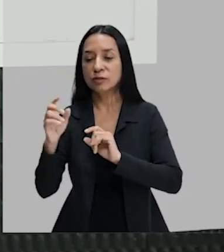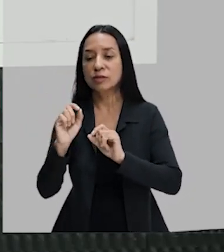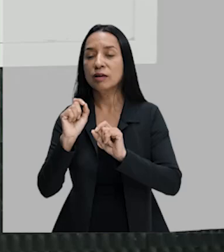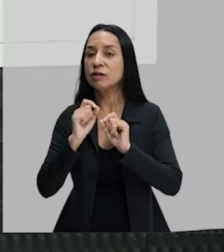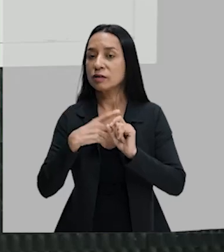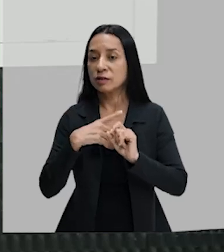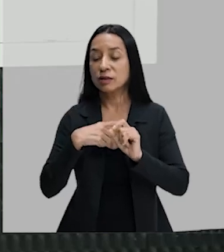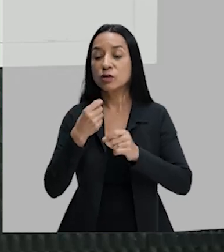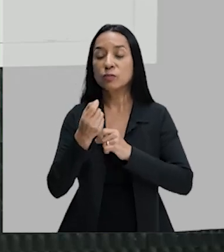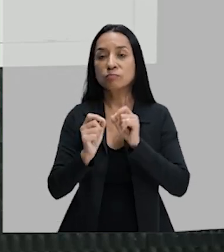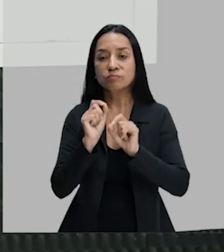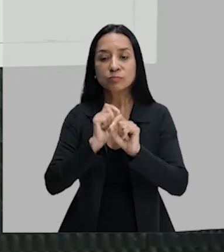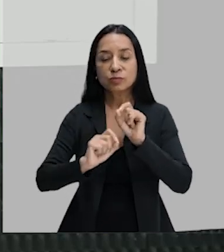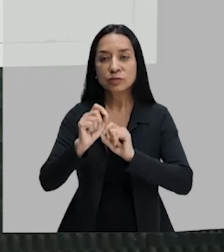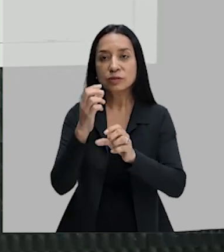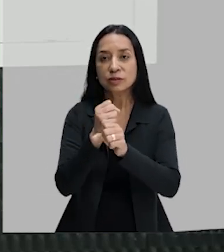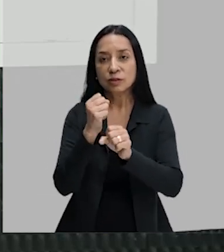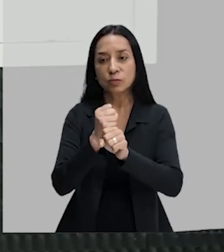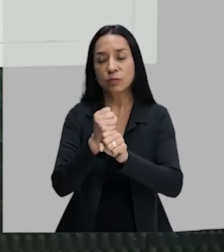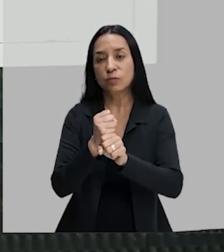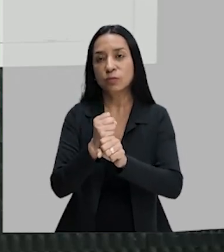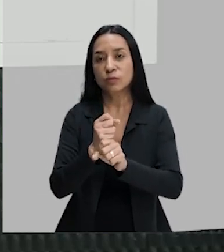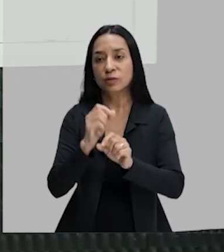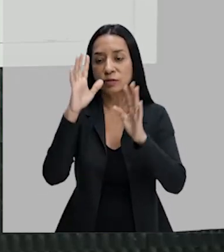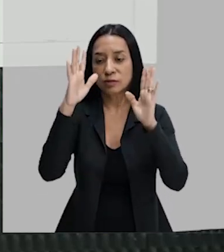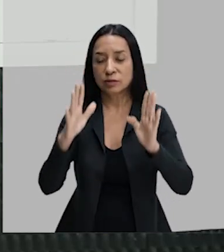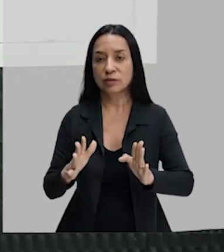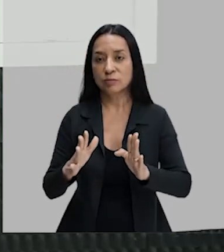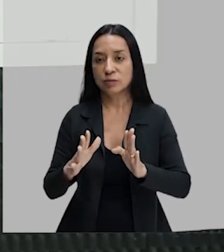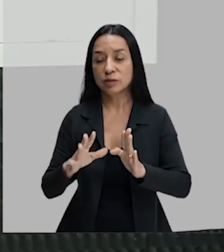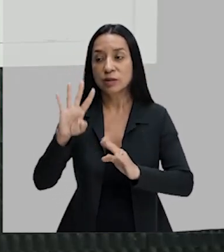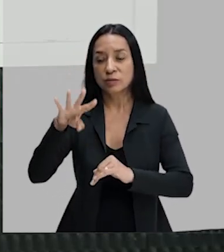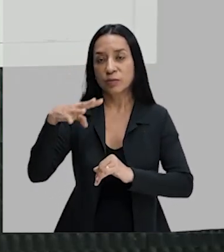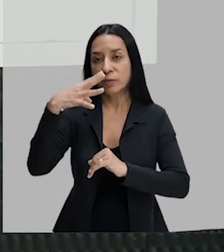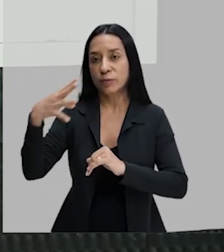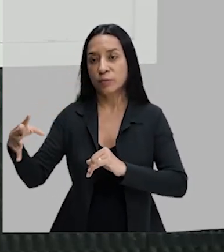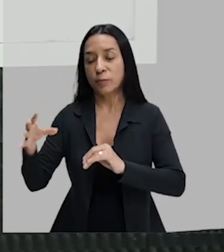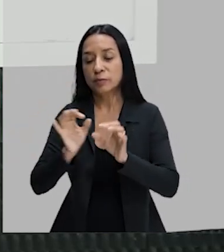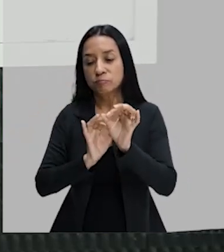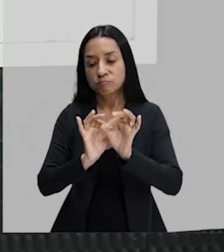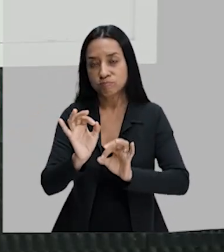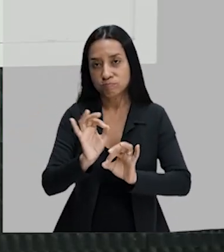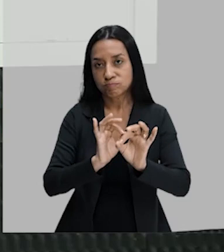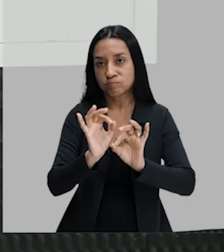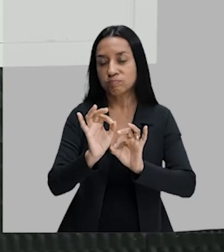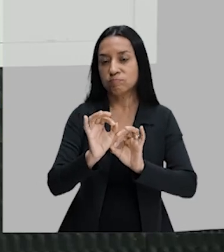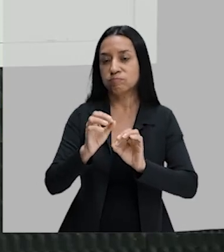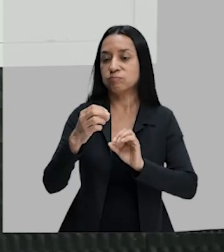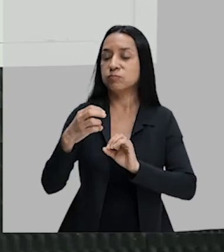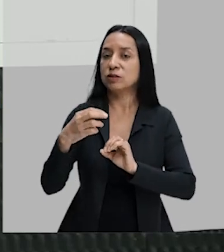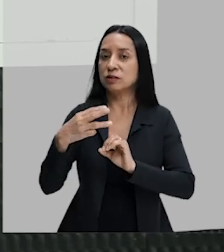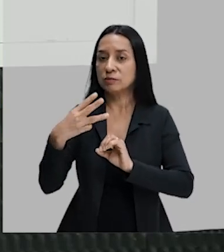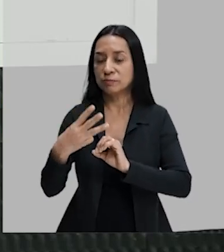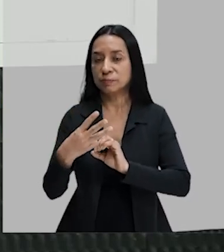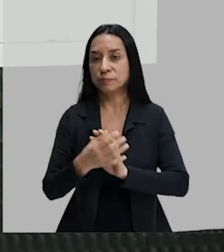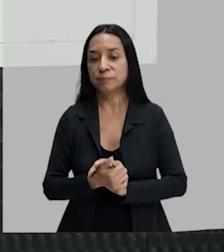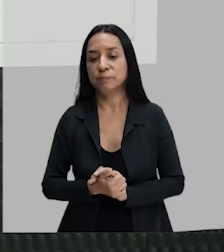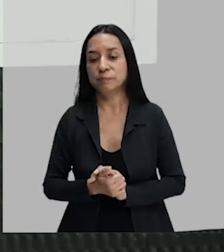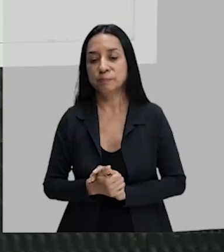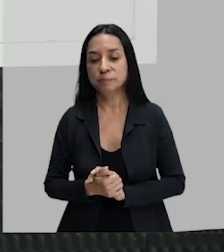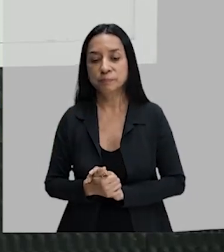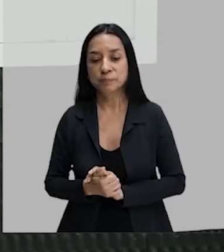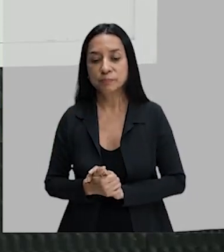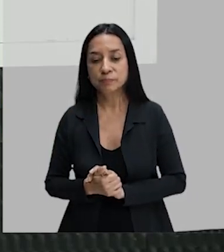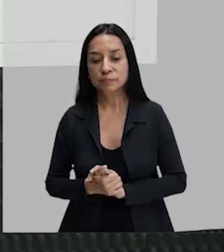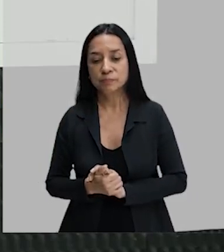calcule determinante de uma matriz de ordem 3. Tá? Complica um pouquinho o cálculo, fica um pouquinho maior. Mas o procedimento